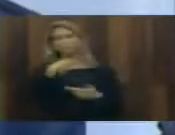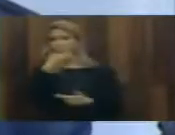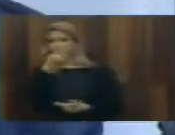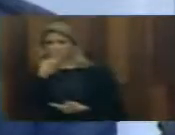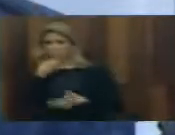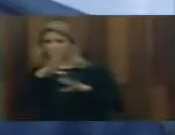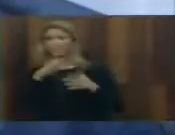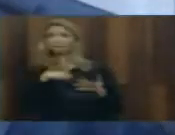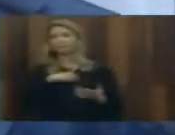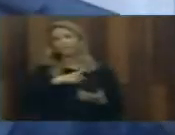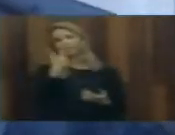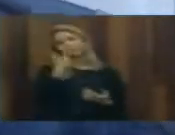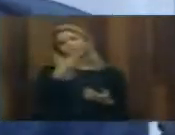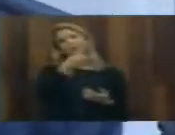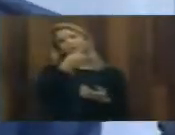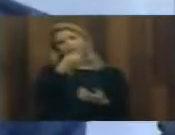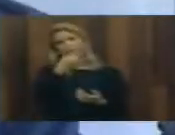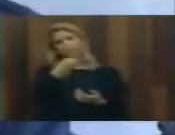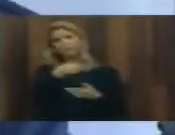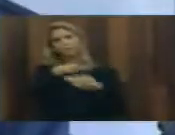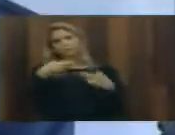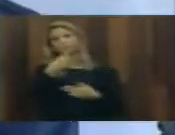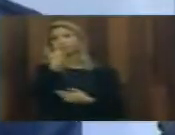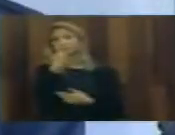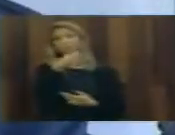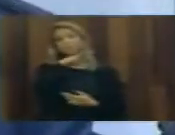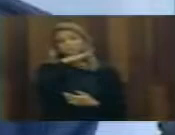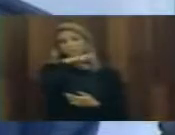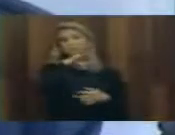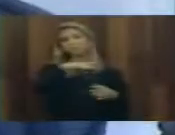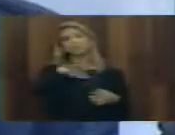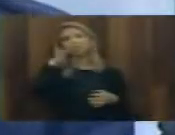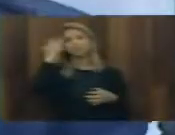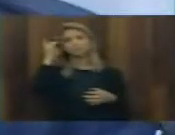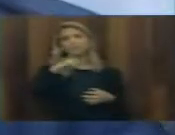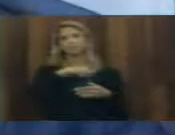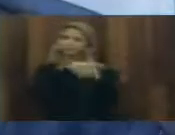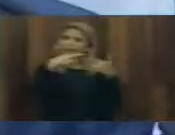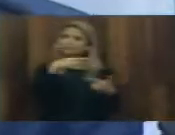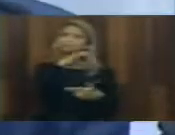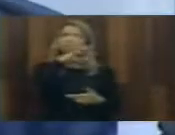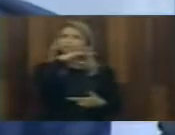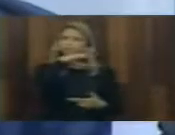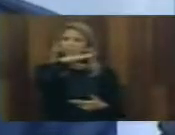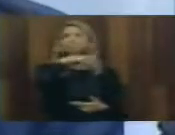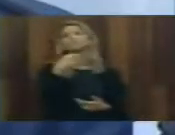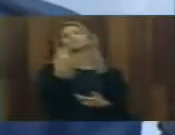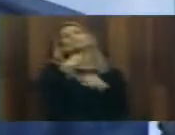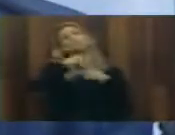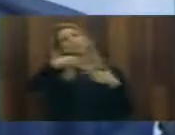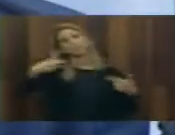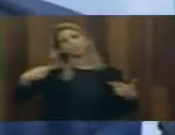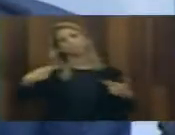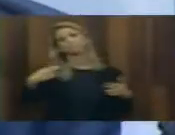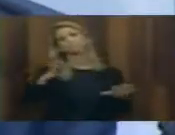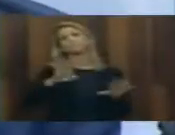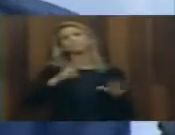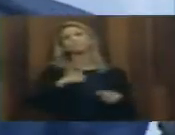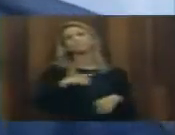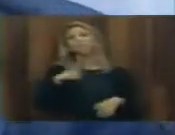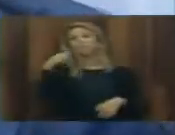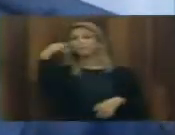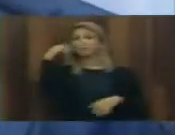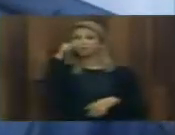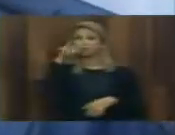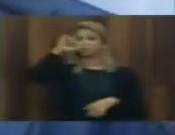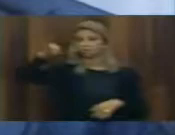Porém, existe uma laranja podre no cesto. Aliás, acho que existe mais de uma. A vereadora Letícia teve a oportunidade de falar de uma delas aqui,